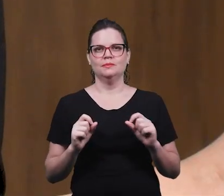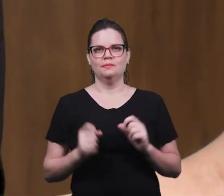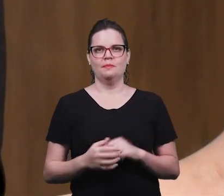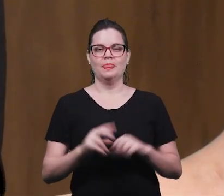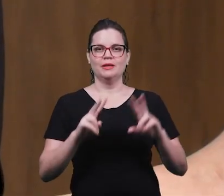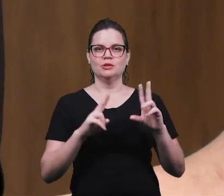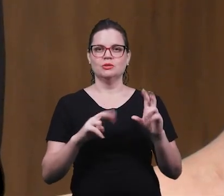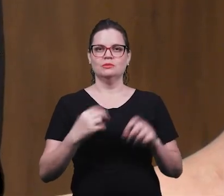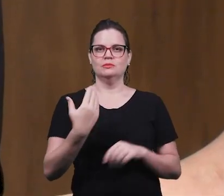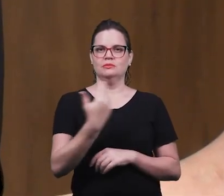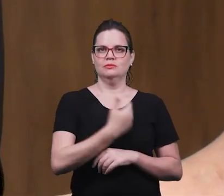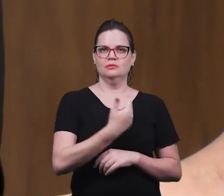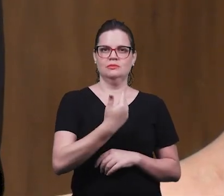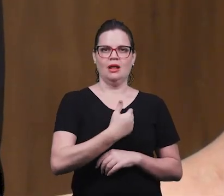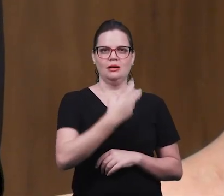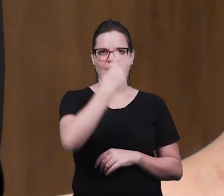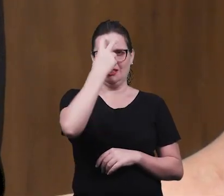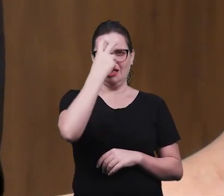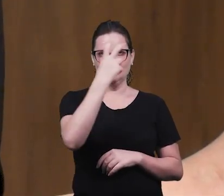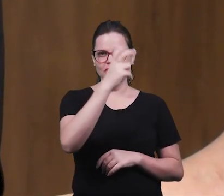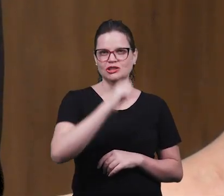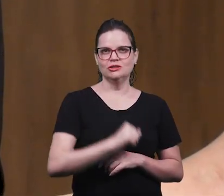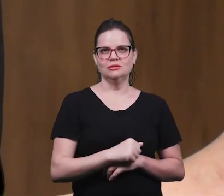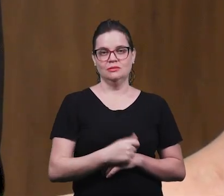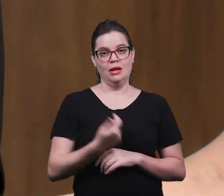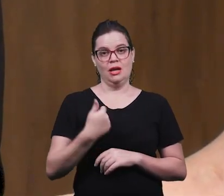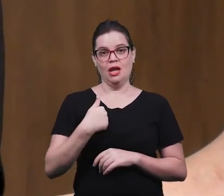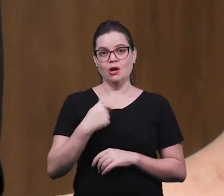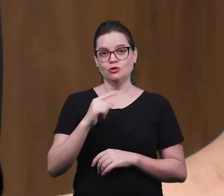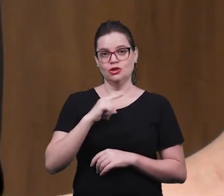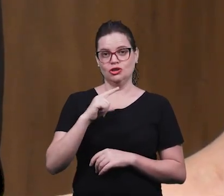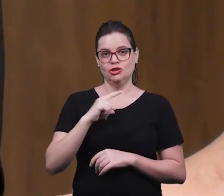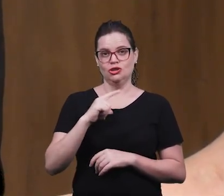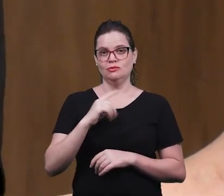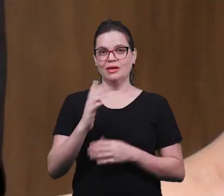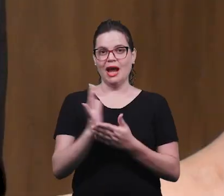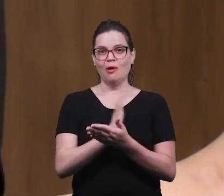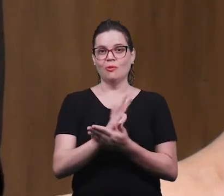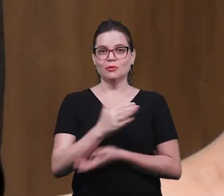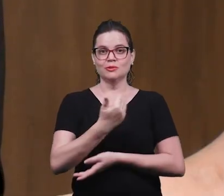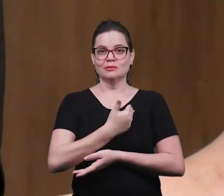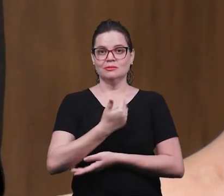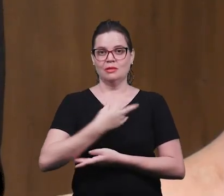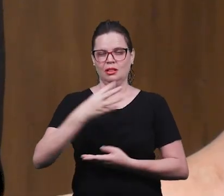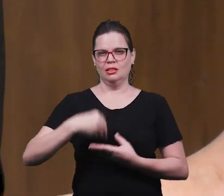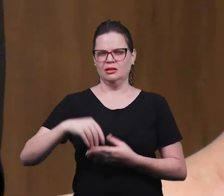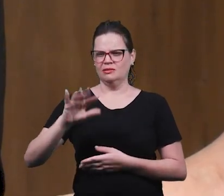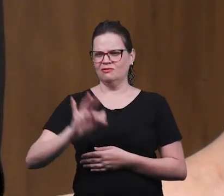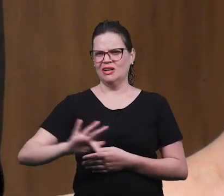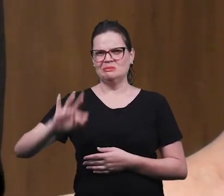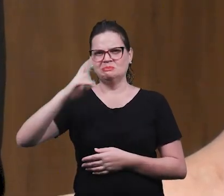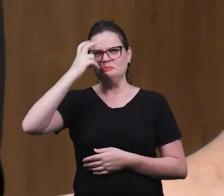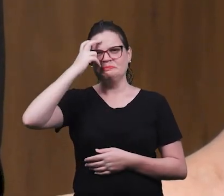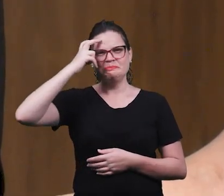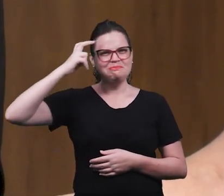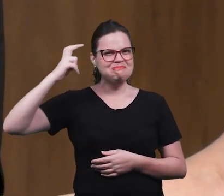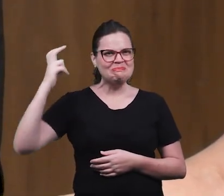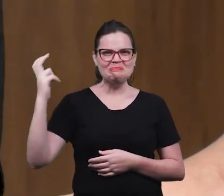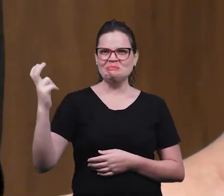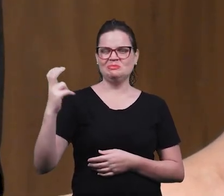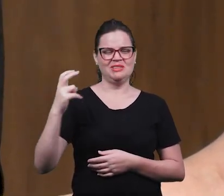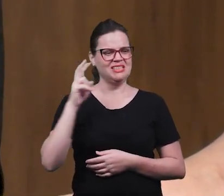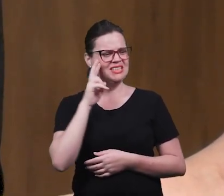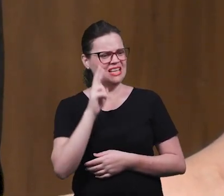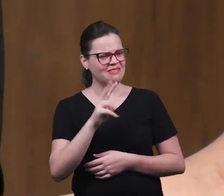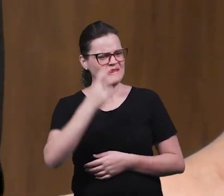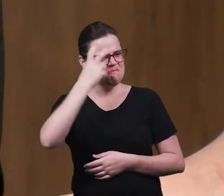entrevista, ele falando assim de colegas que eram brilhantes, né? Eu tive colegas, assim, academicamente, assim, brilhantes, mas assim,